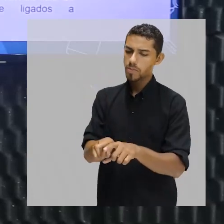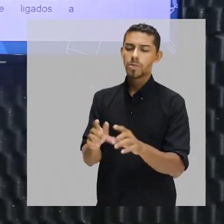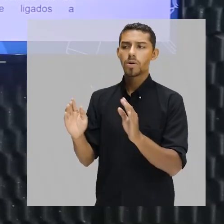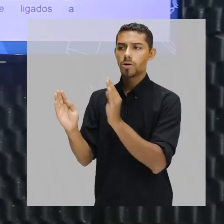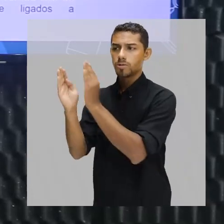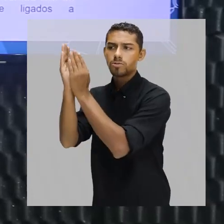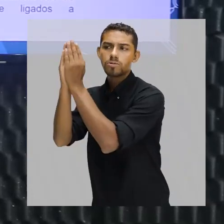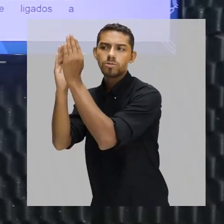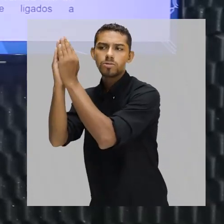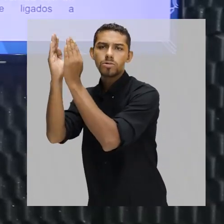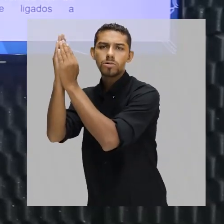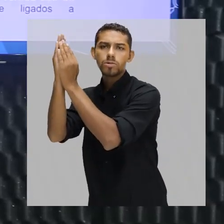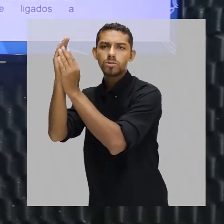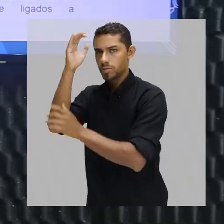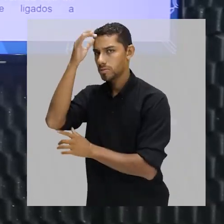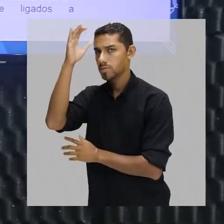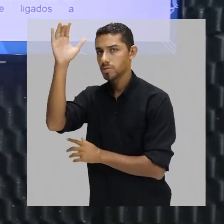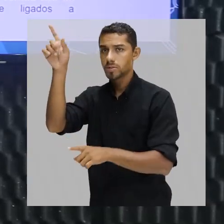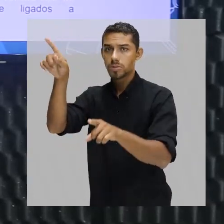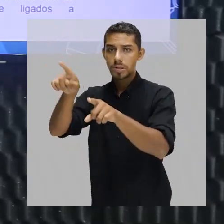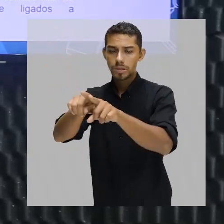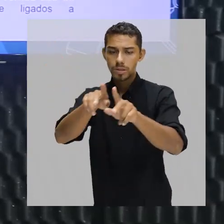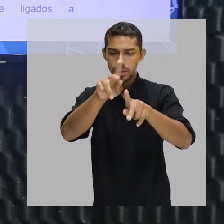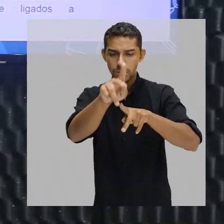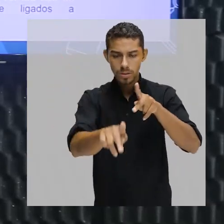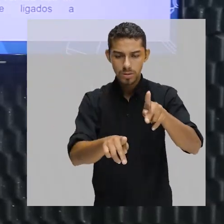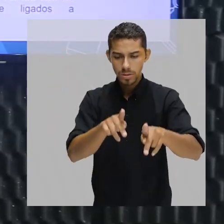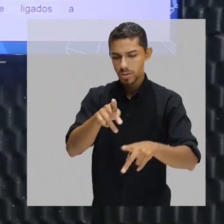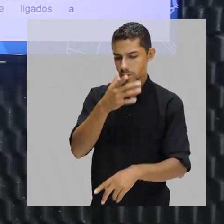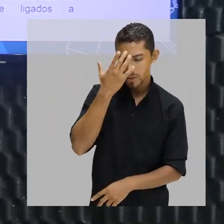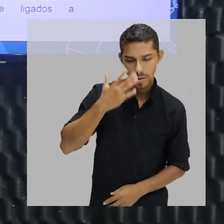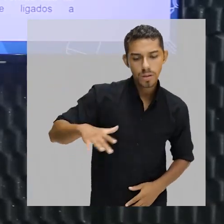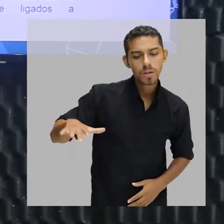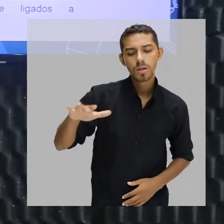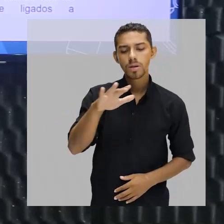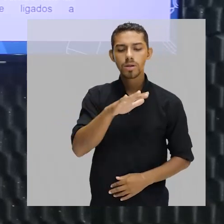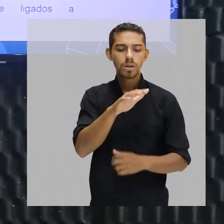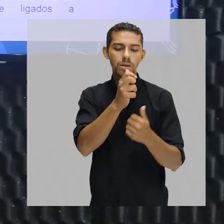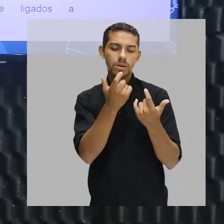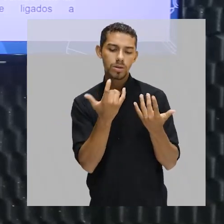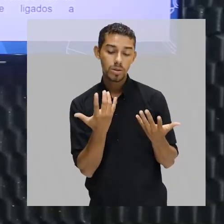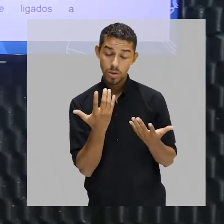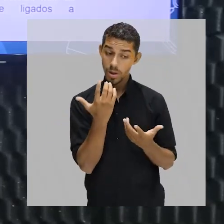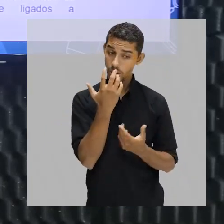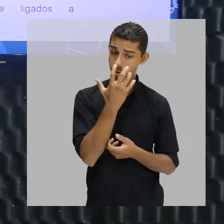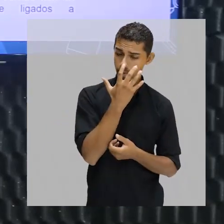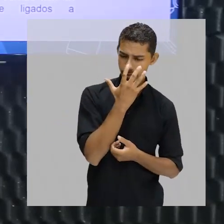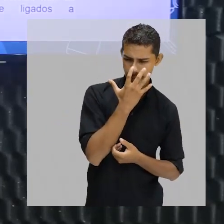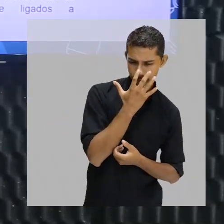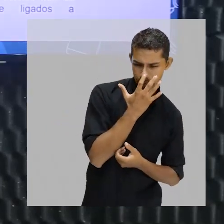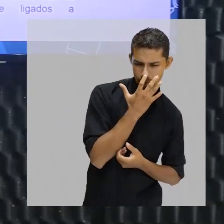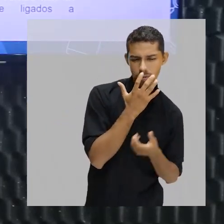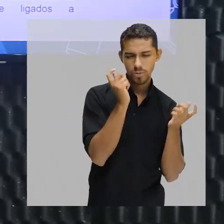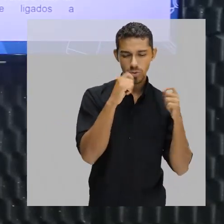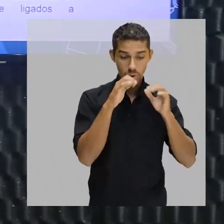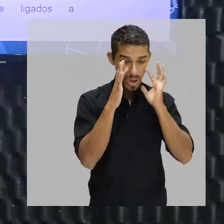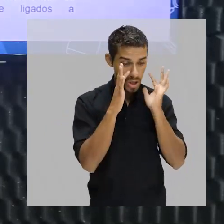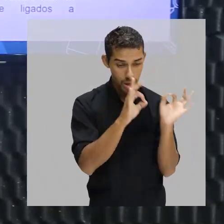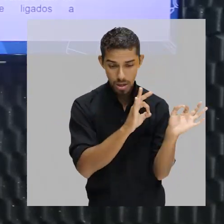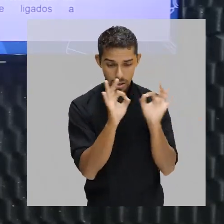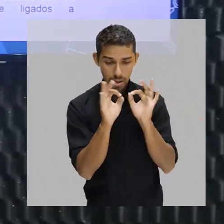antigos. Aqui é uma foto de um pastoril chamado Alto da Perseguição e a Morte de Mateus, que tem toda uma estrutura de um texto que foi escrito para isso,